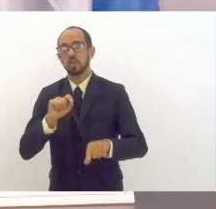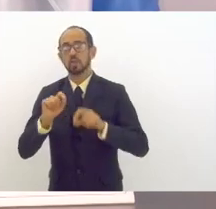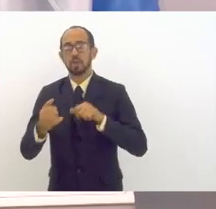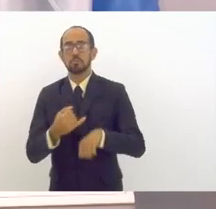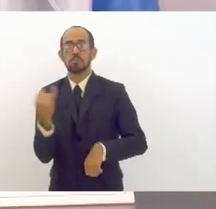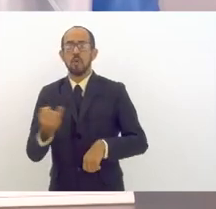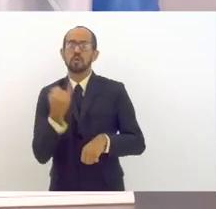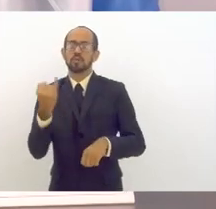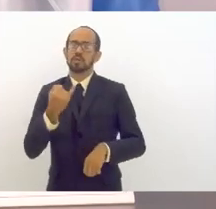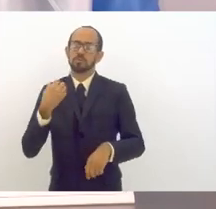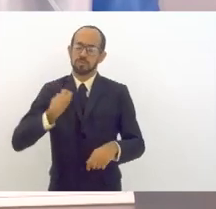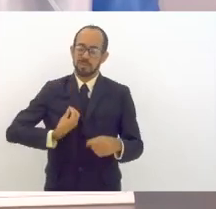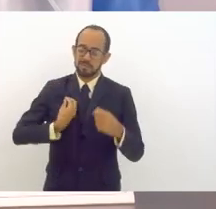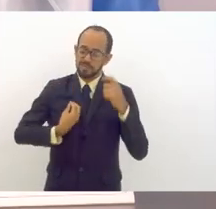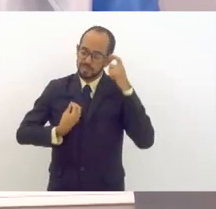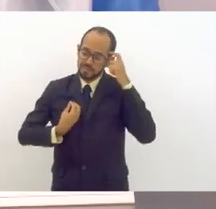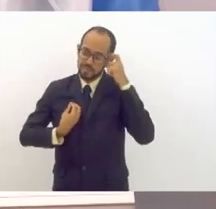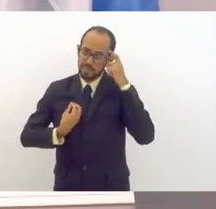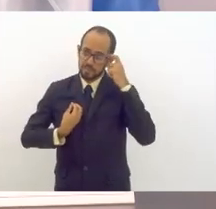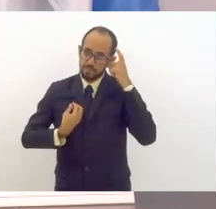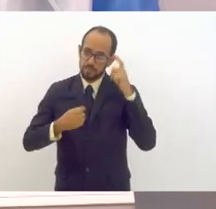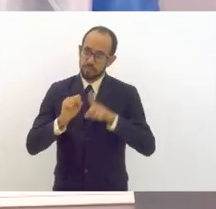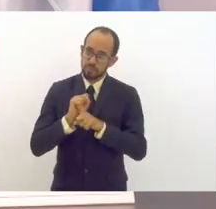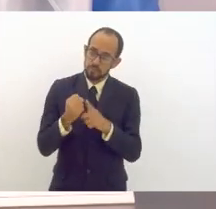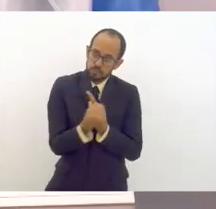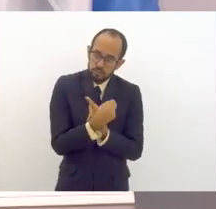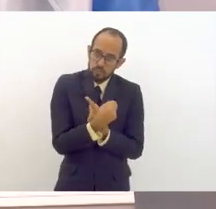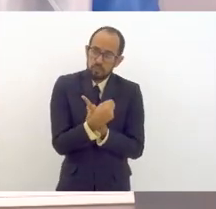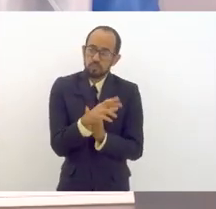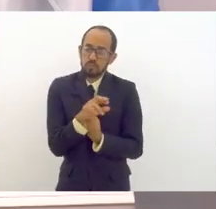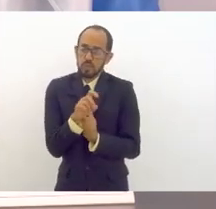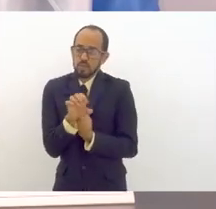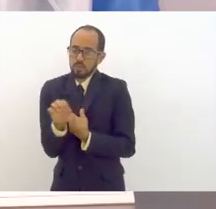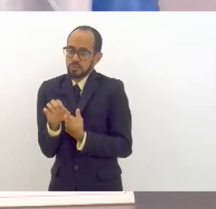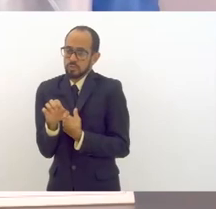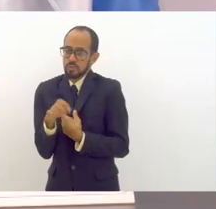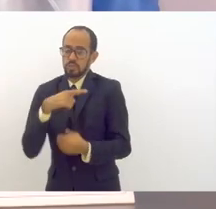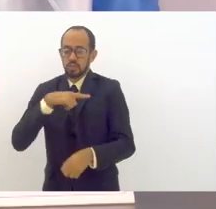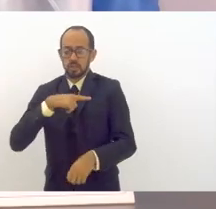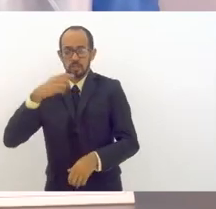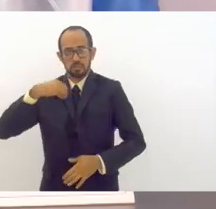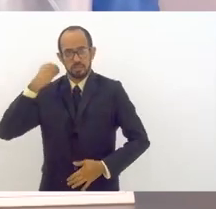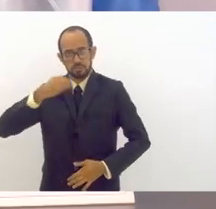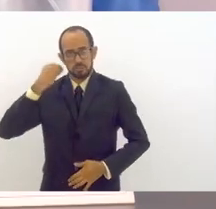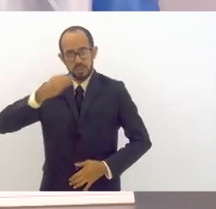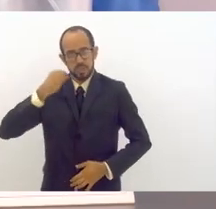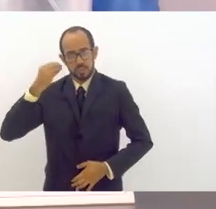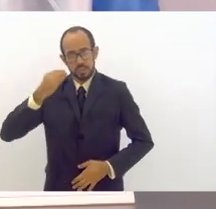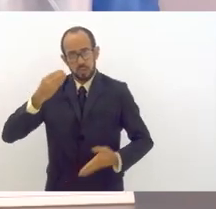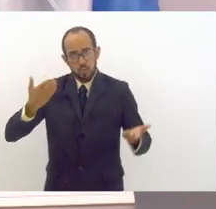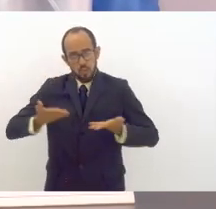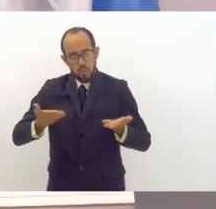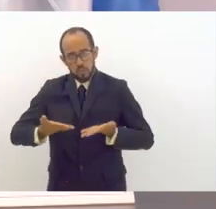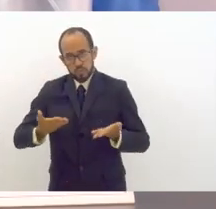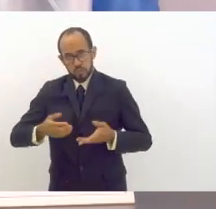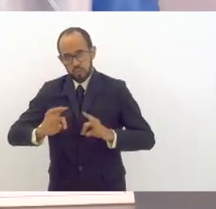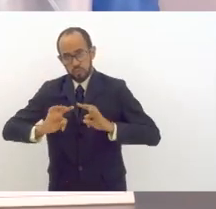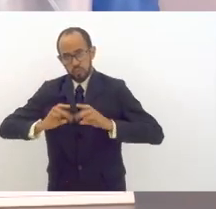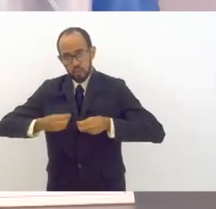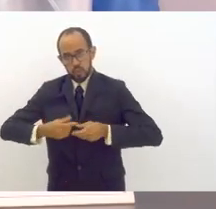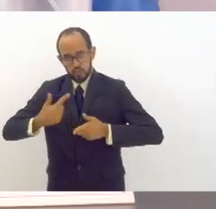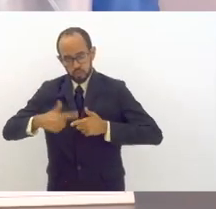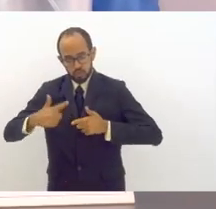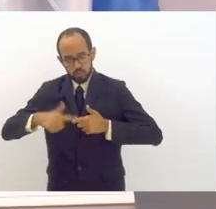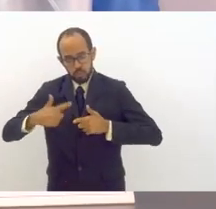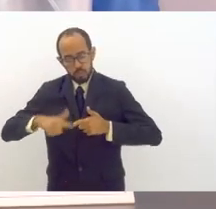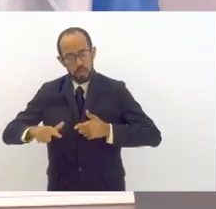da presença dos assistentes sociais na nossa rede. A gente tem hoje uma experiência que, com todos os problemas operacionais que a gente